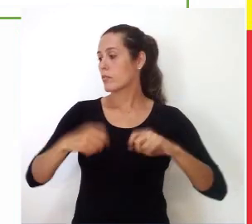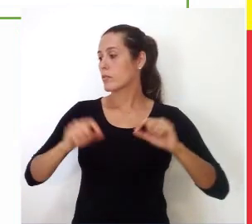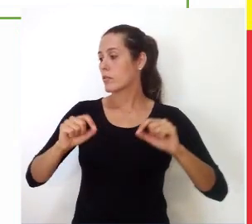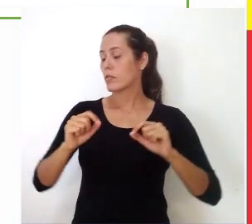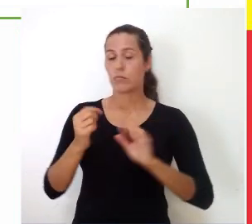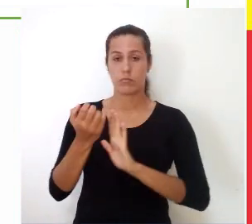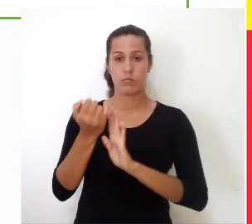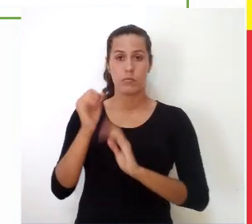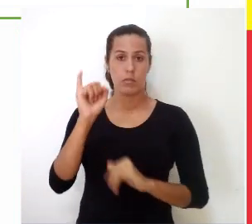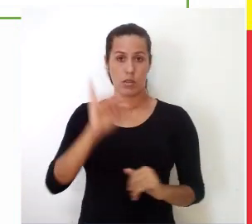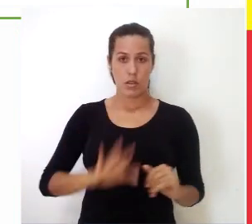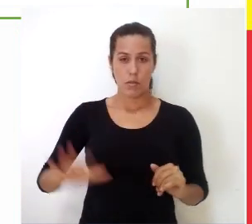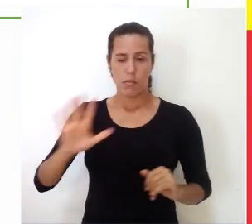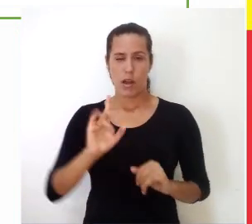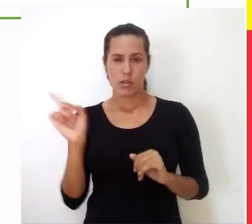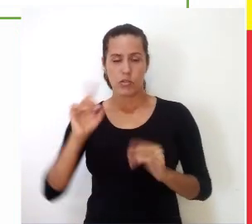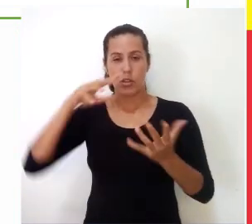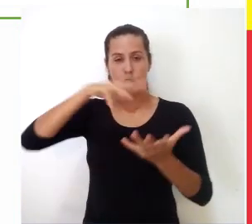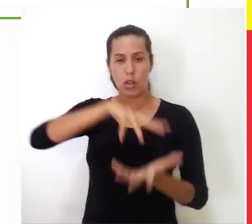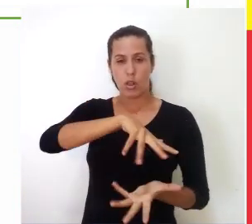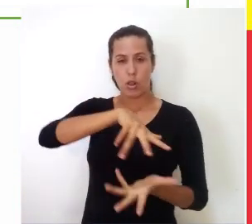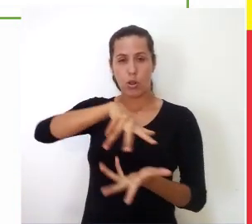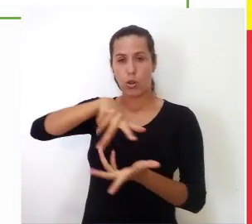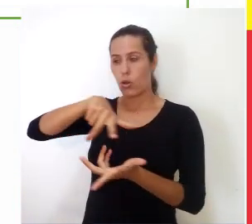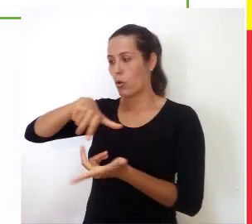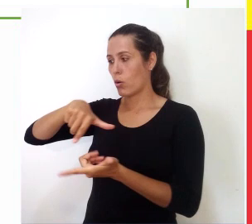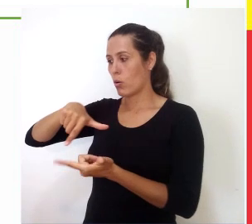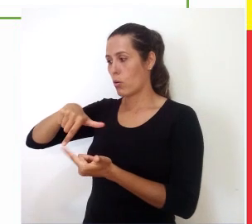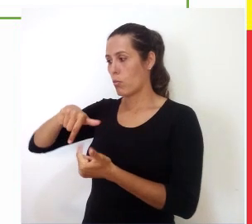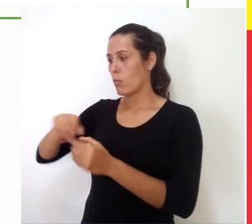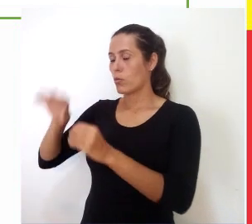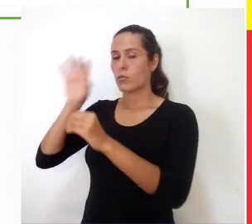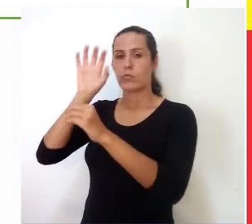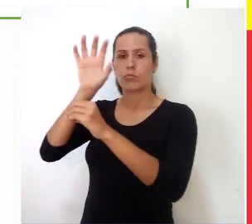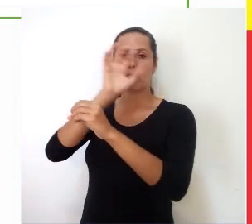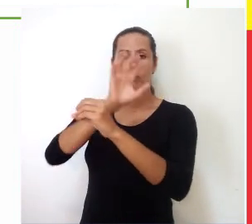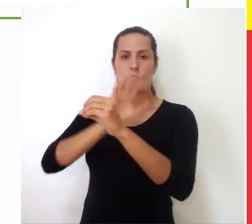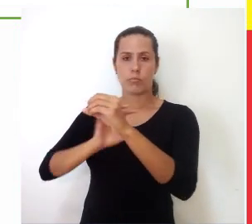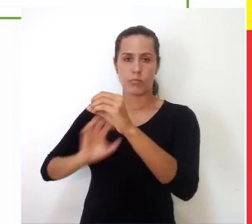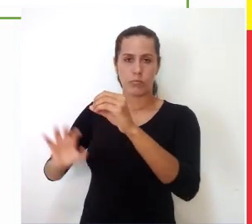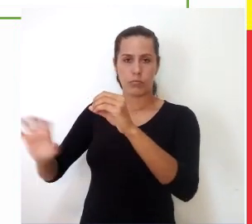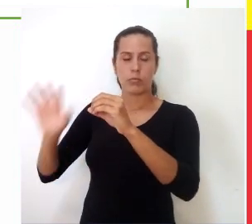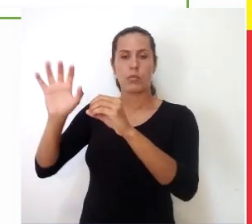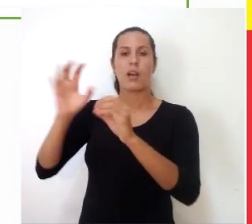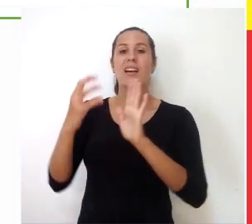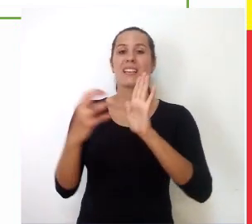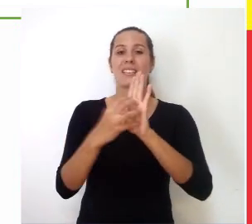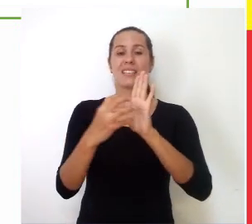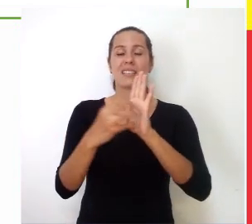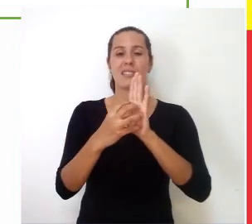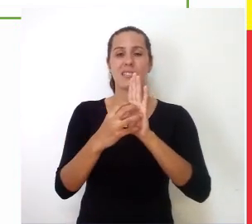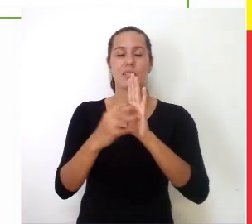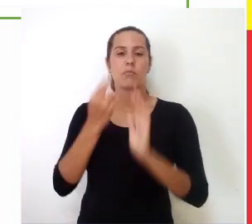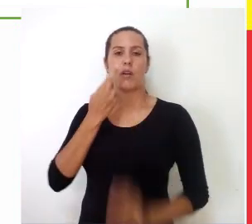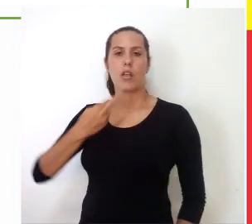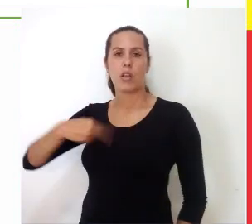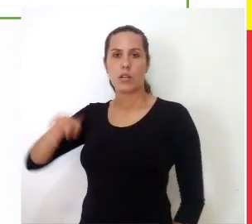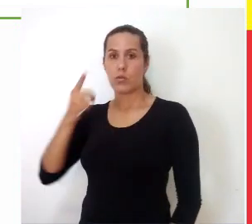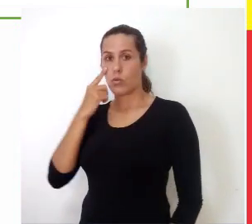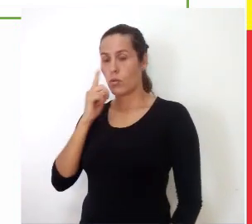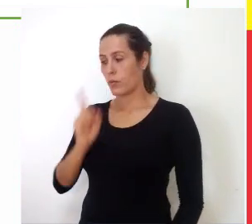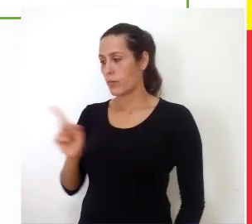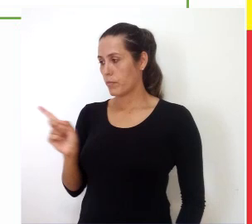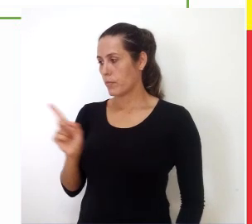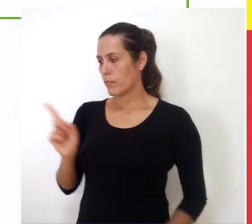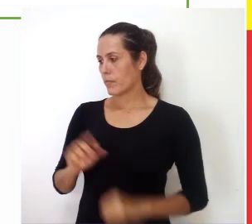do mapa, assim, aliás, o desenho do mundo e os vários símbolos religiosos. Como está na tela, nós